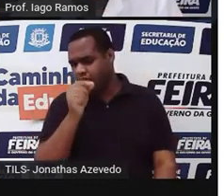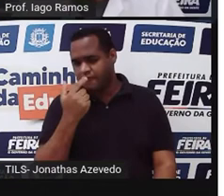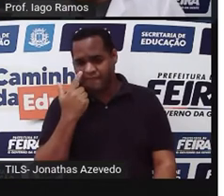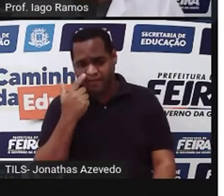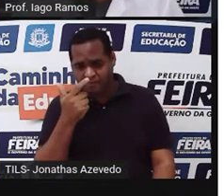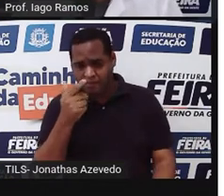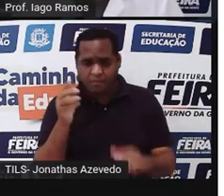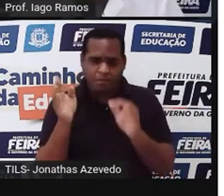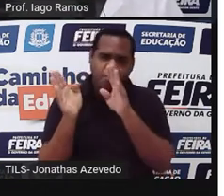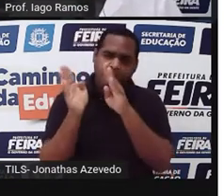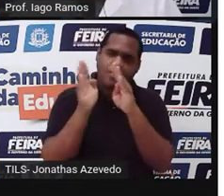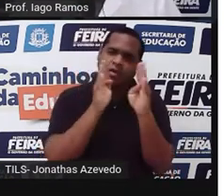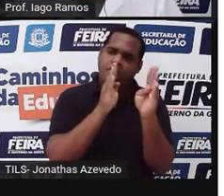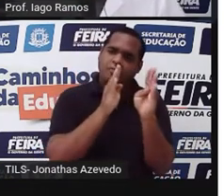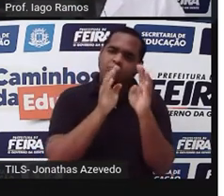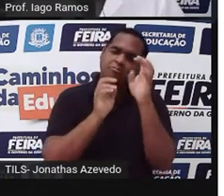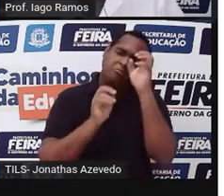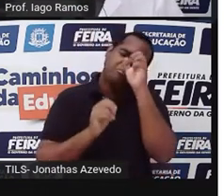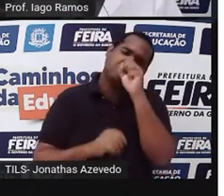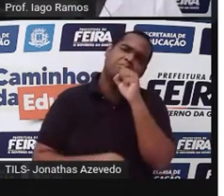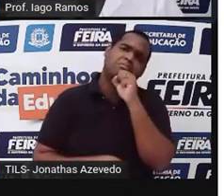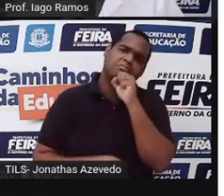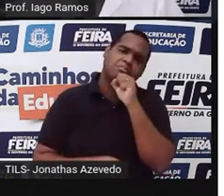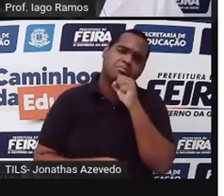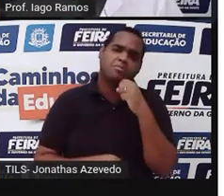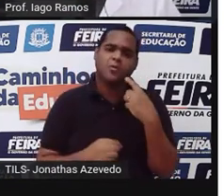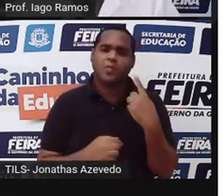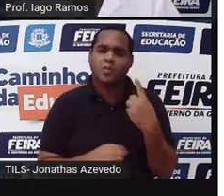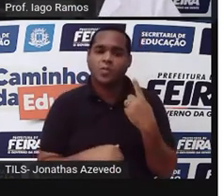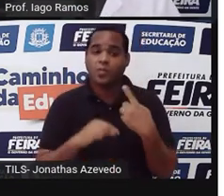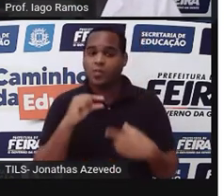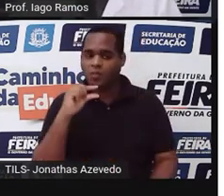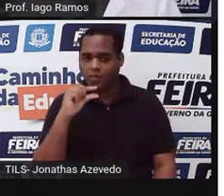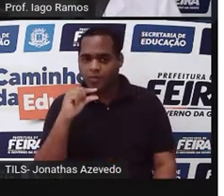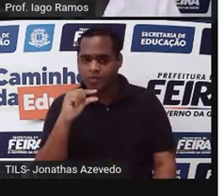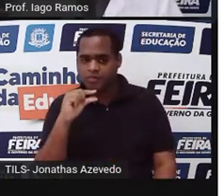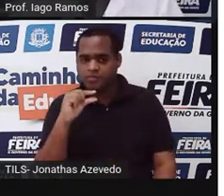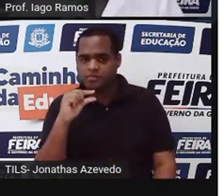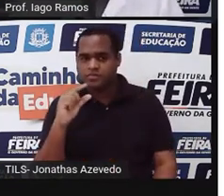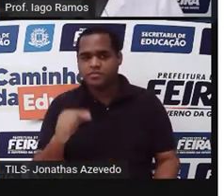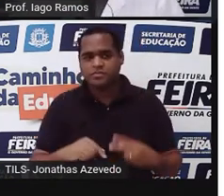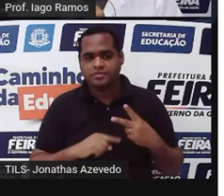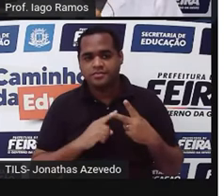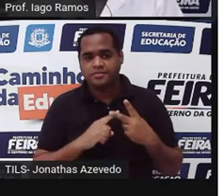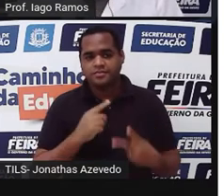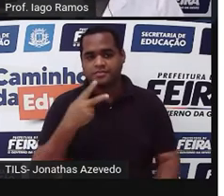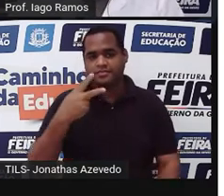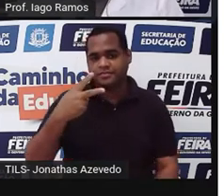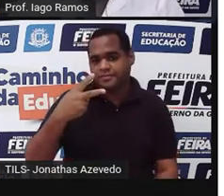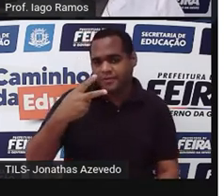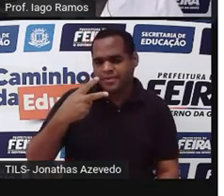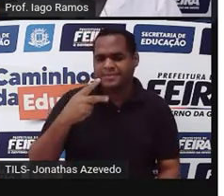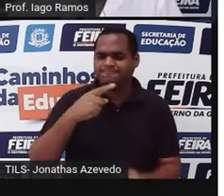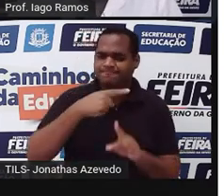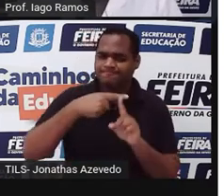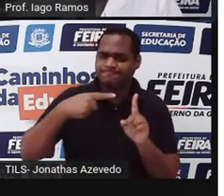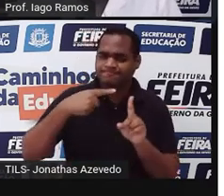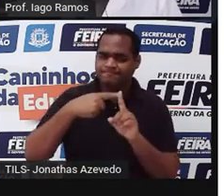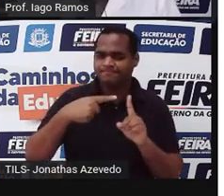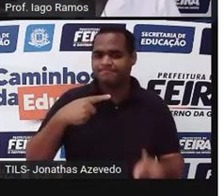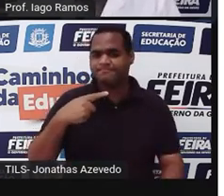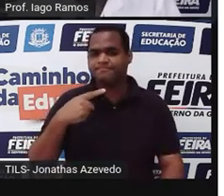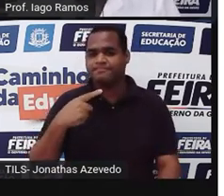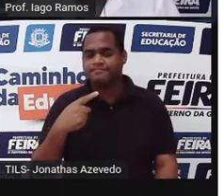na aula até aqui você entendeu pouco para número um em vermelho você me entendeu metade para